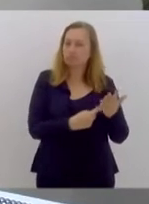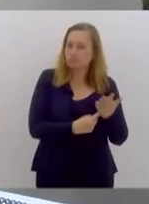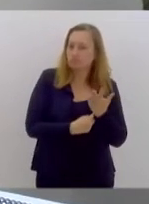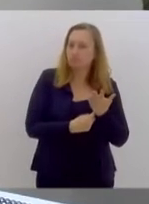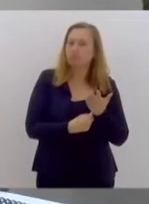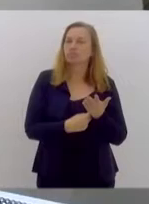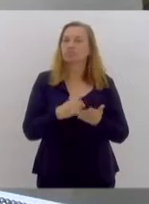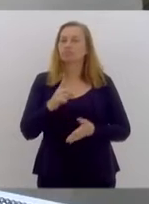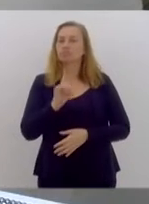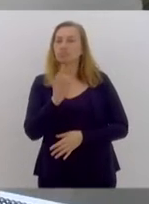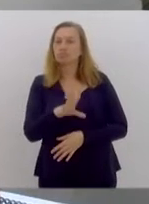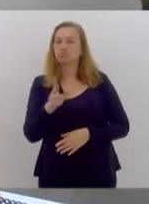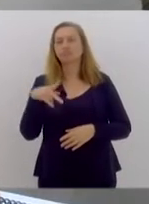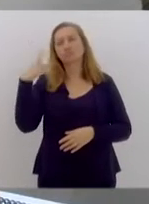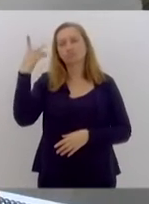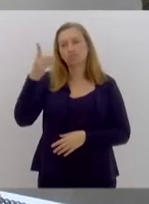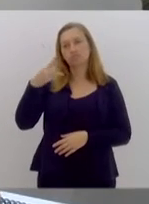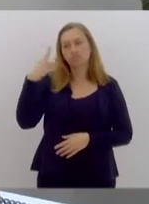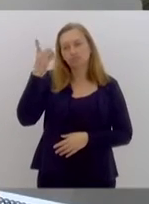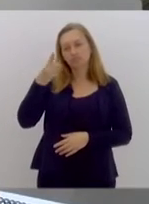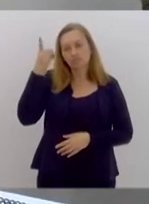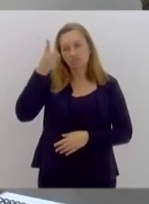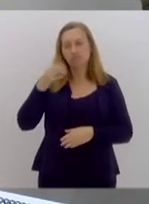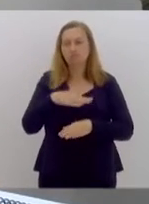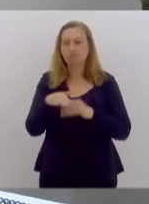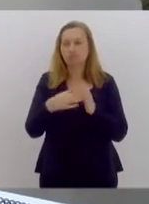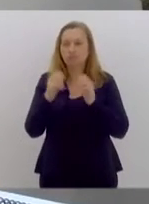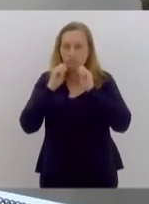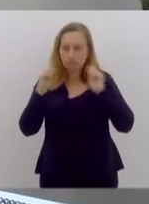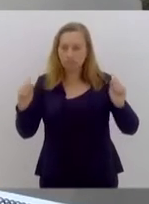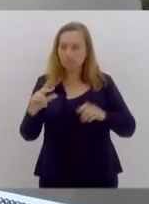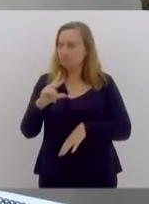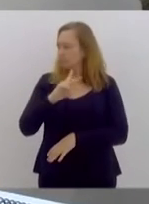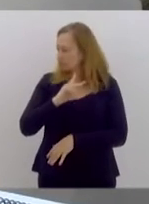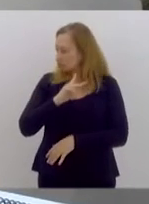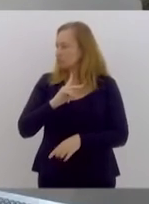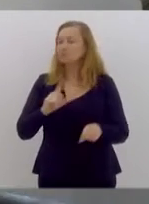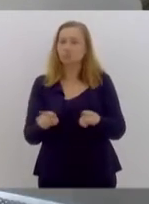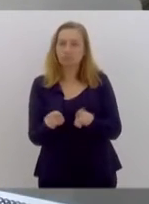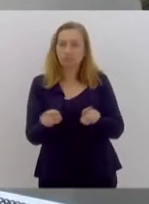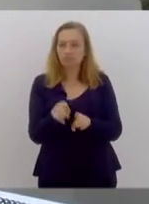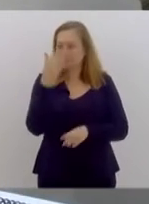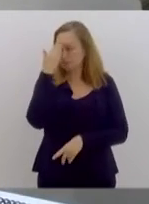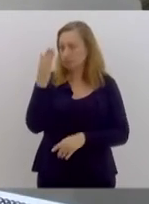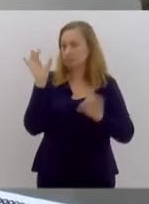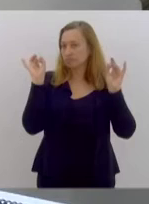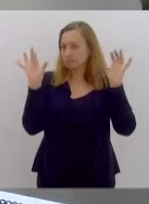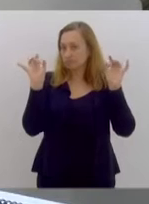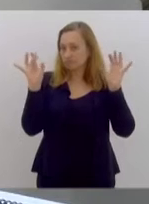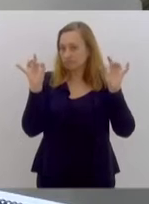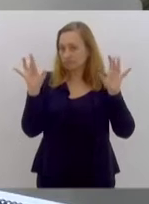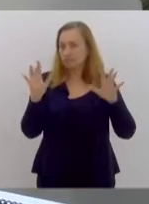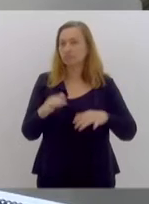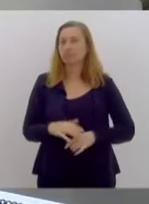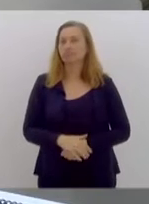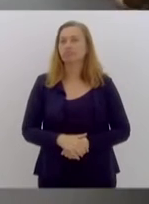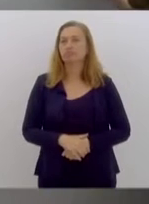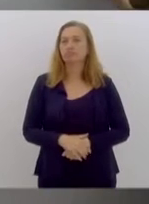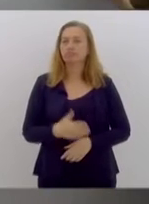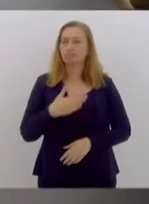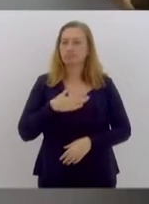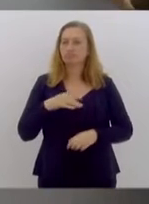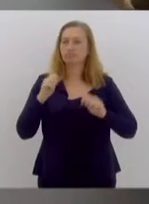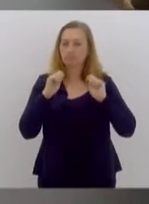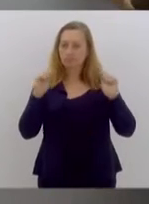nosso parlamentares mas os assessores e assessoras e particularmente eu quero agradecer também a especialmente ao ao Jessé Dutra da minha